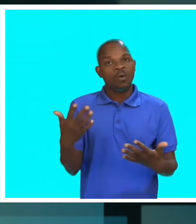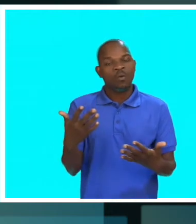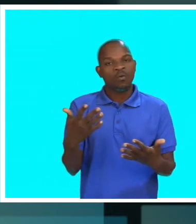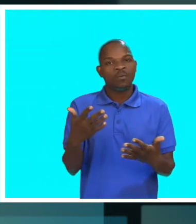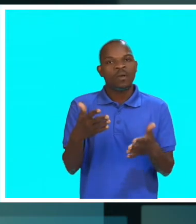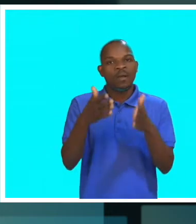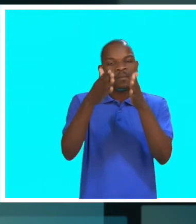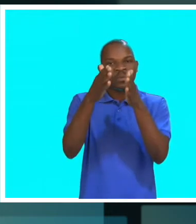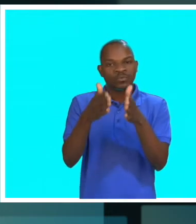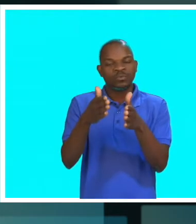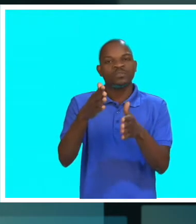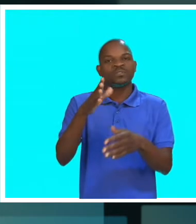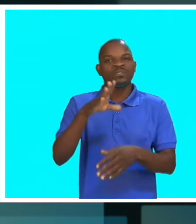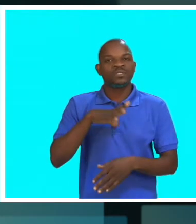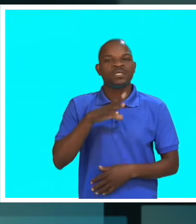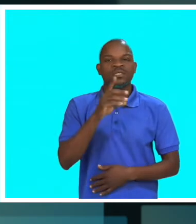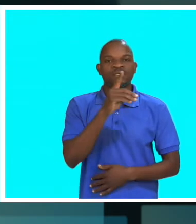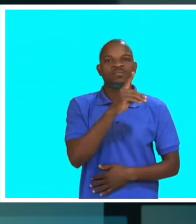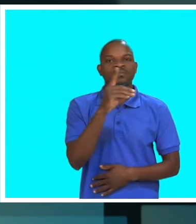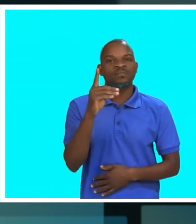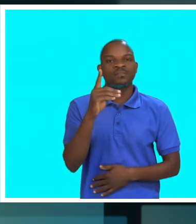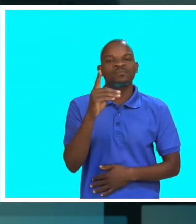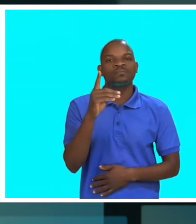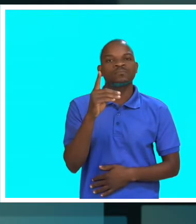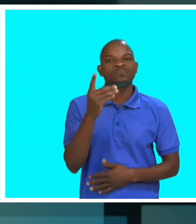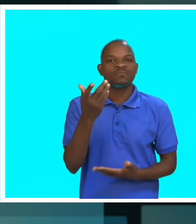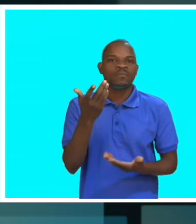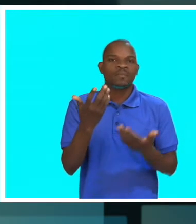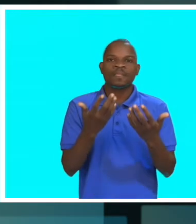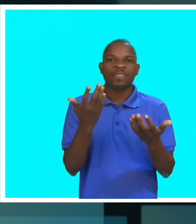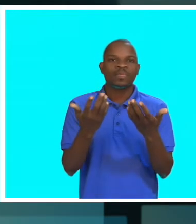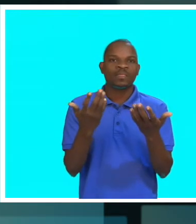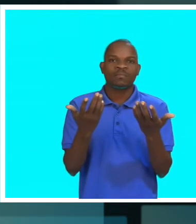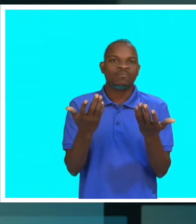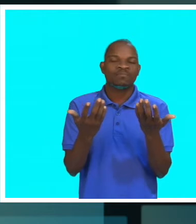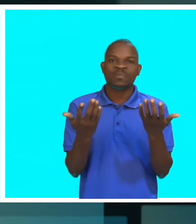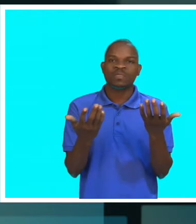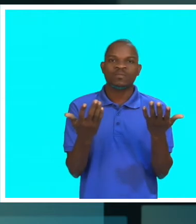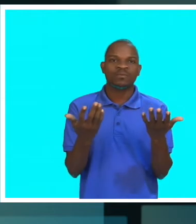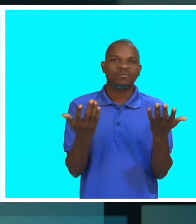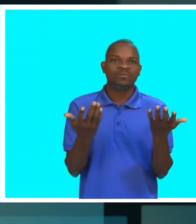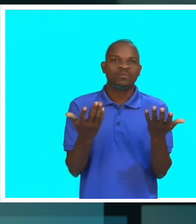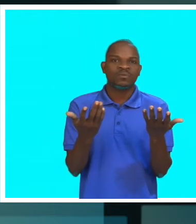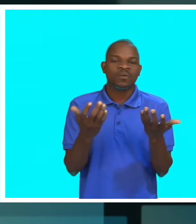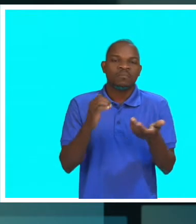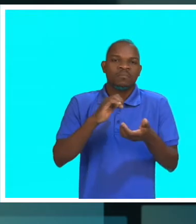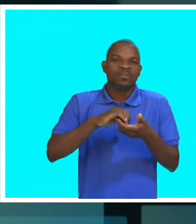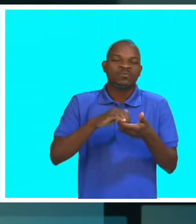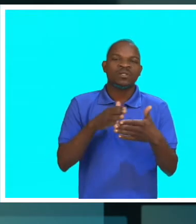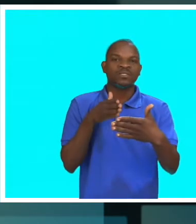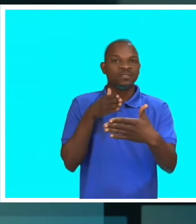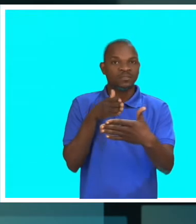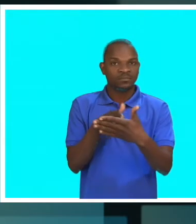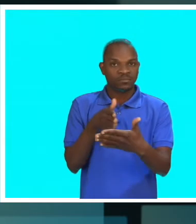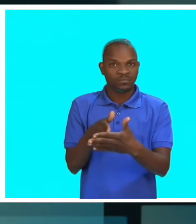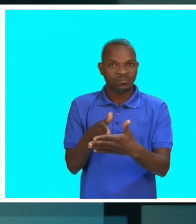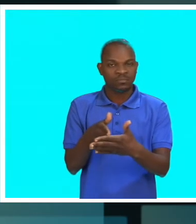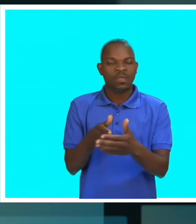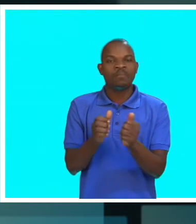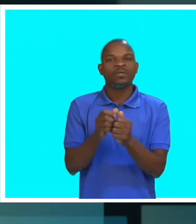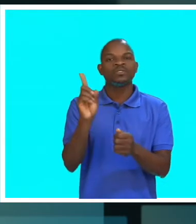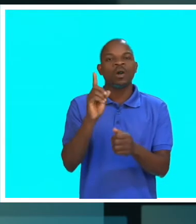seja, é uma pessoa que tem a deficiência consigo, como uma limitação, digamos